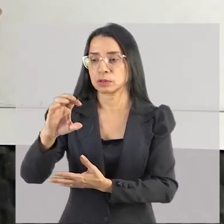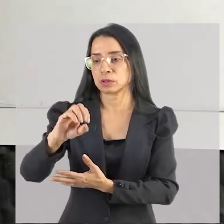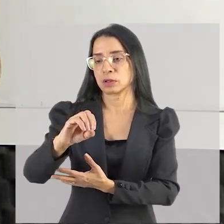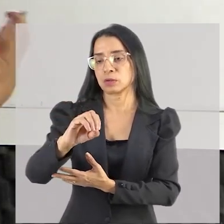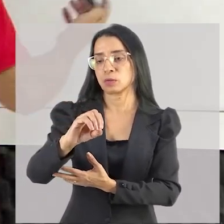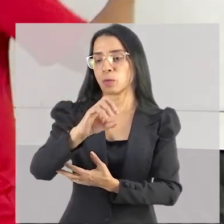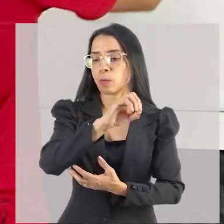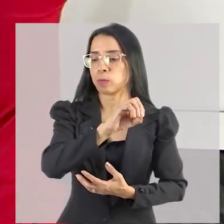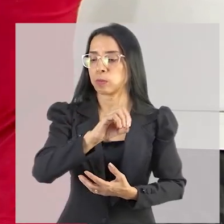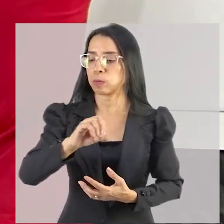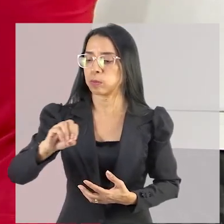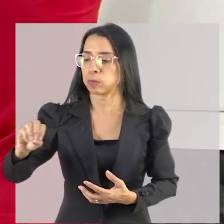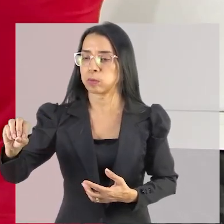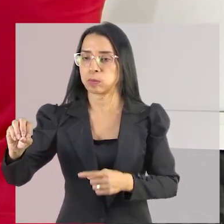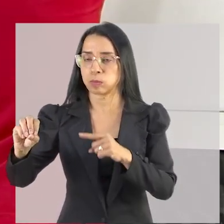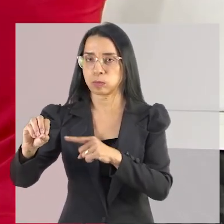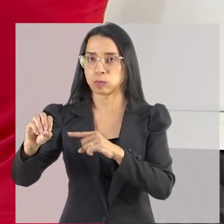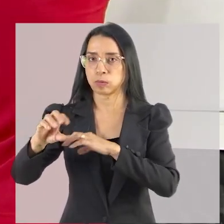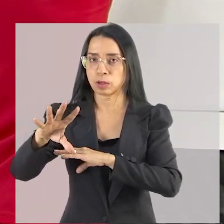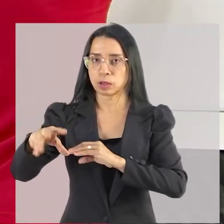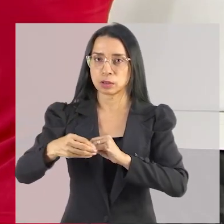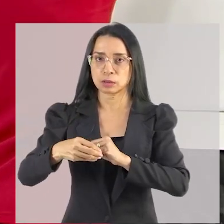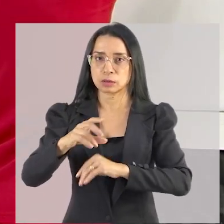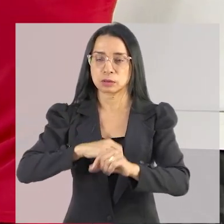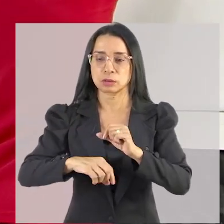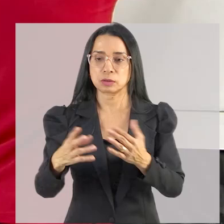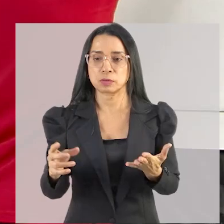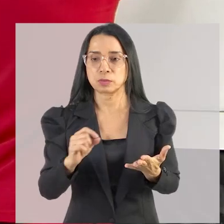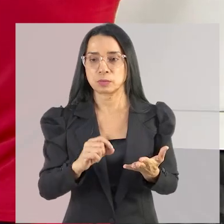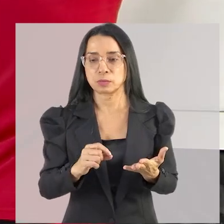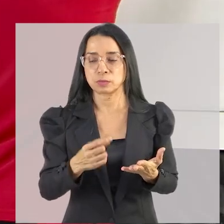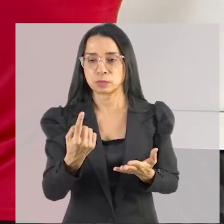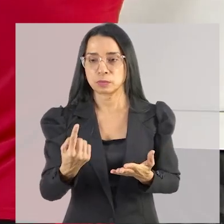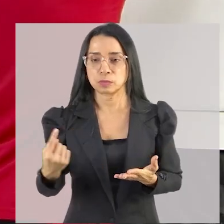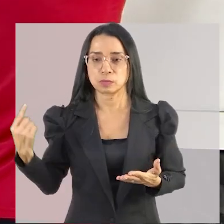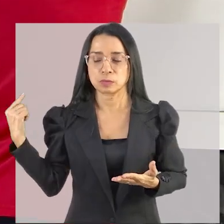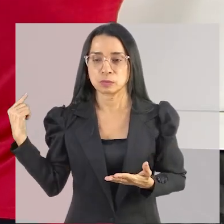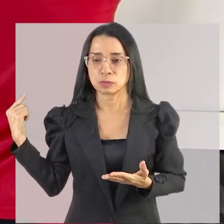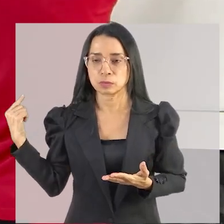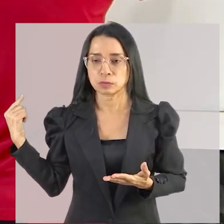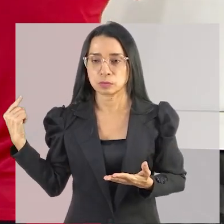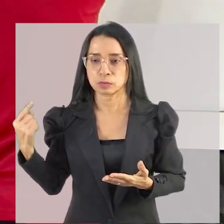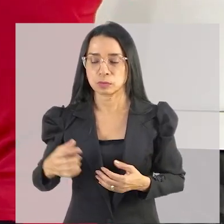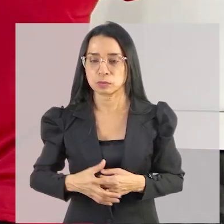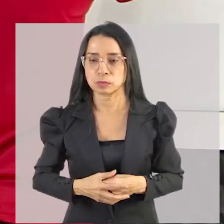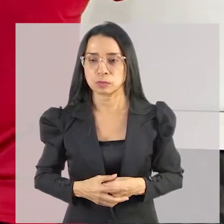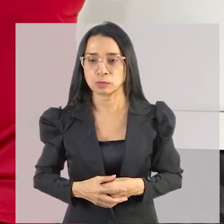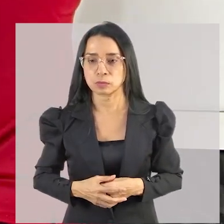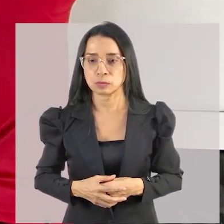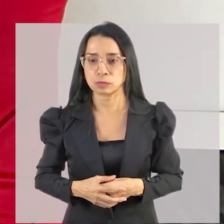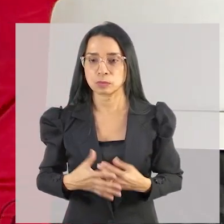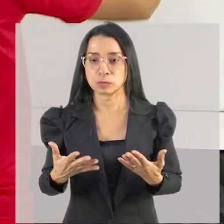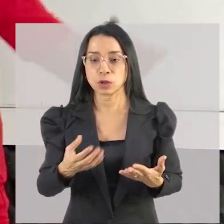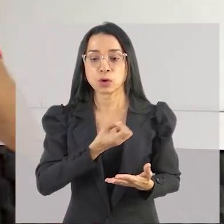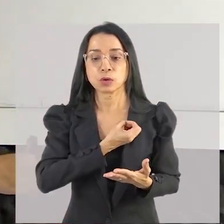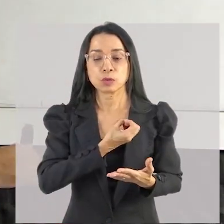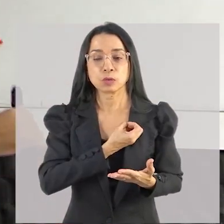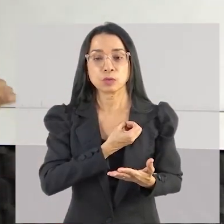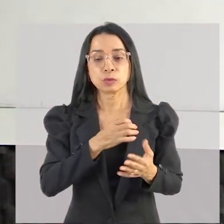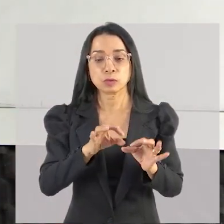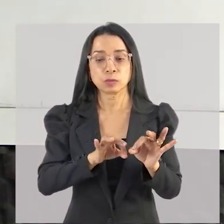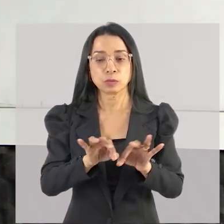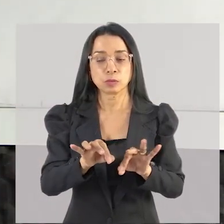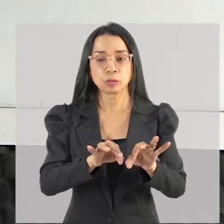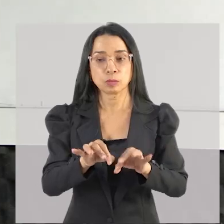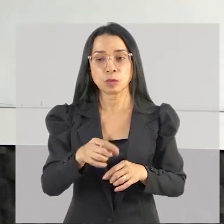ok? Então bora lá. 1, 2, 3, 4, 5. Pronto, que número foi